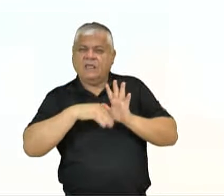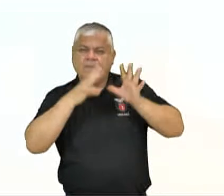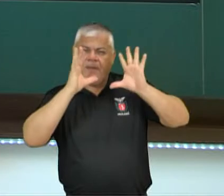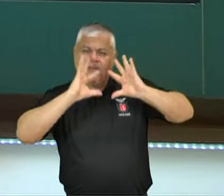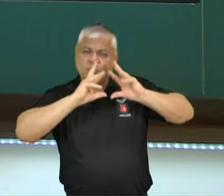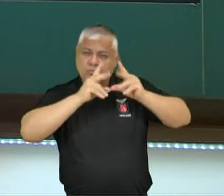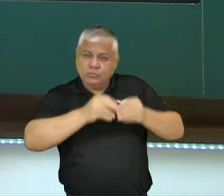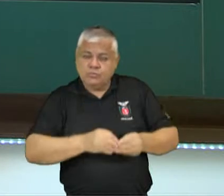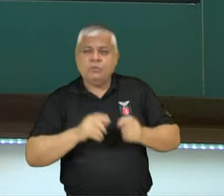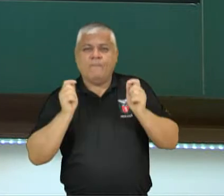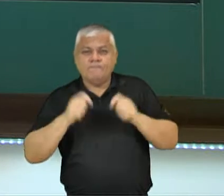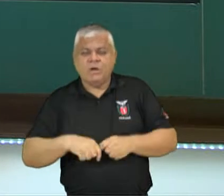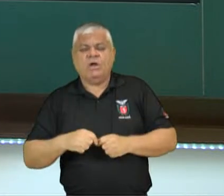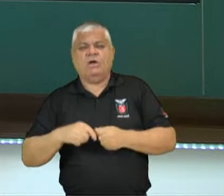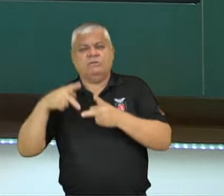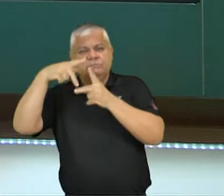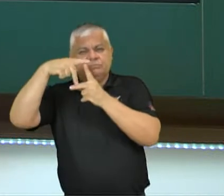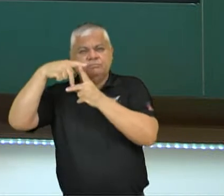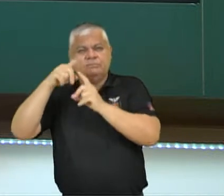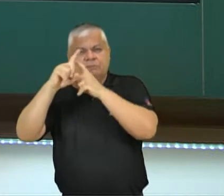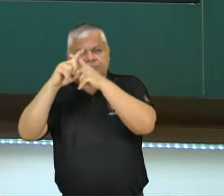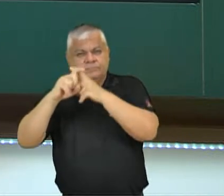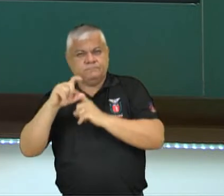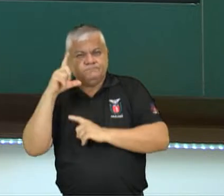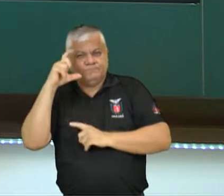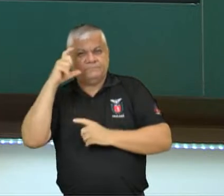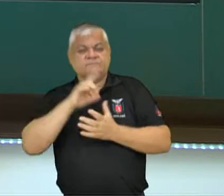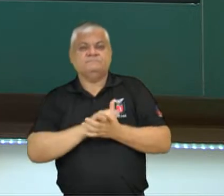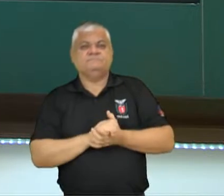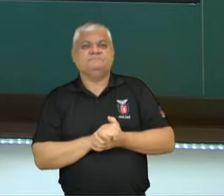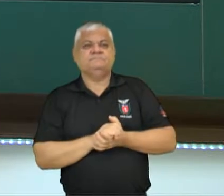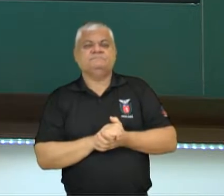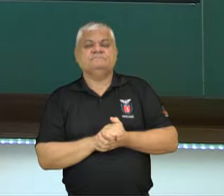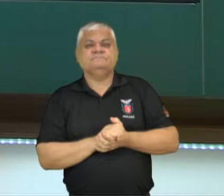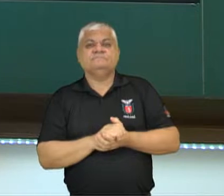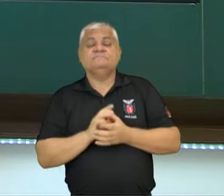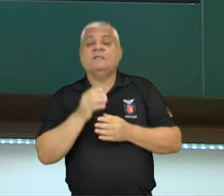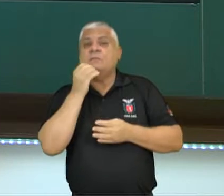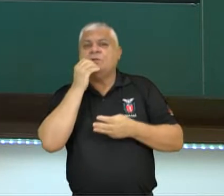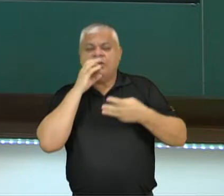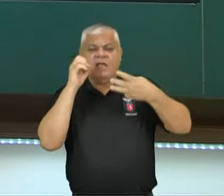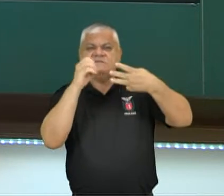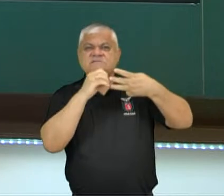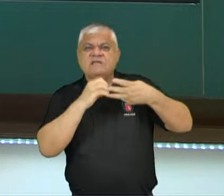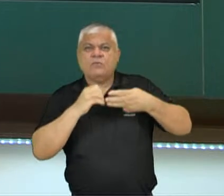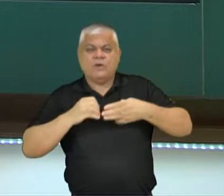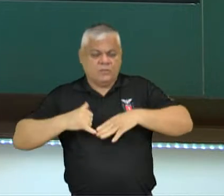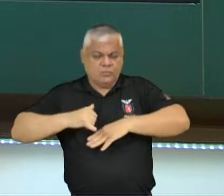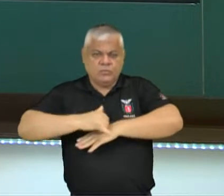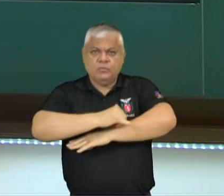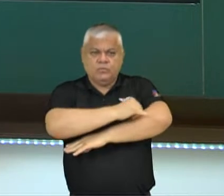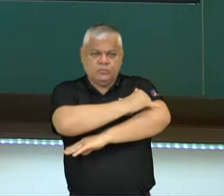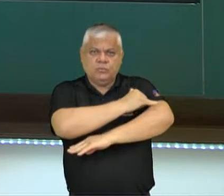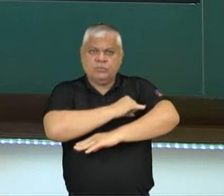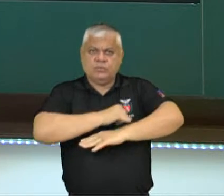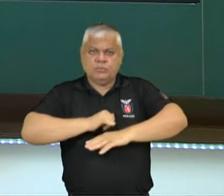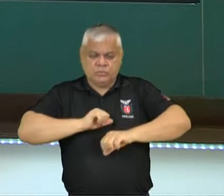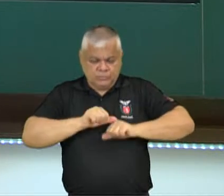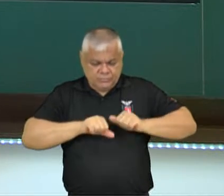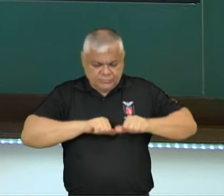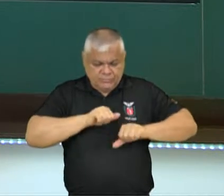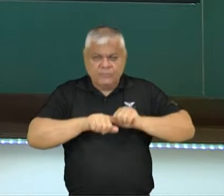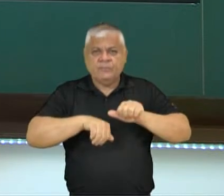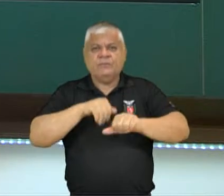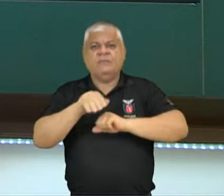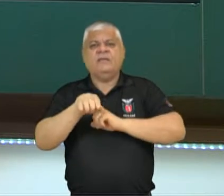você consegue acessando pelo QR Code. As células de gordura participam da produção de